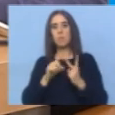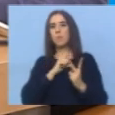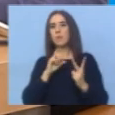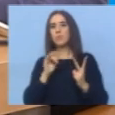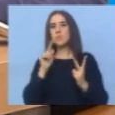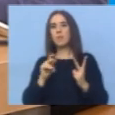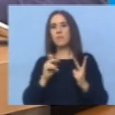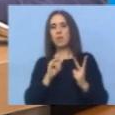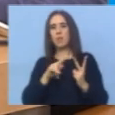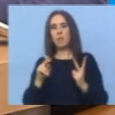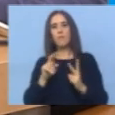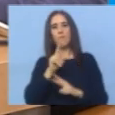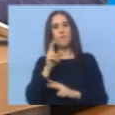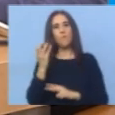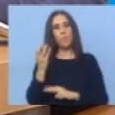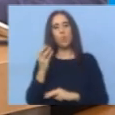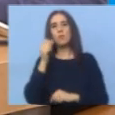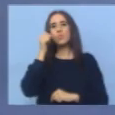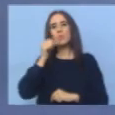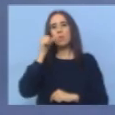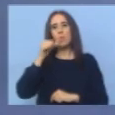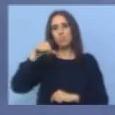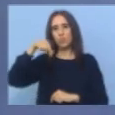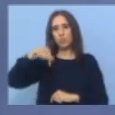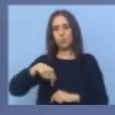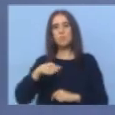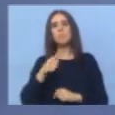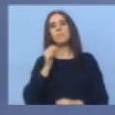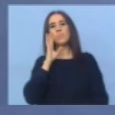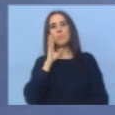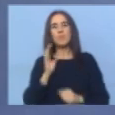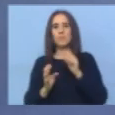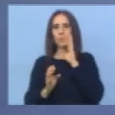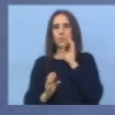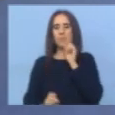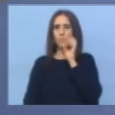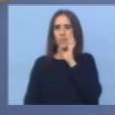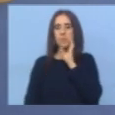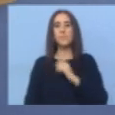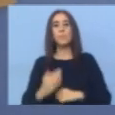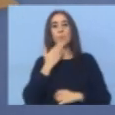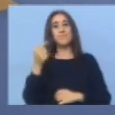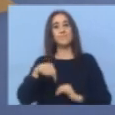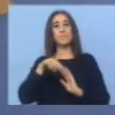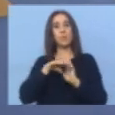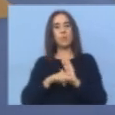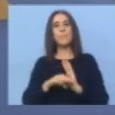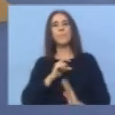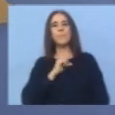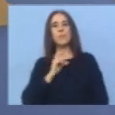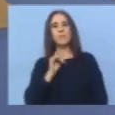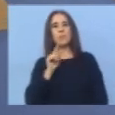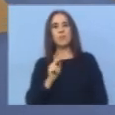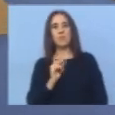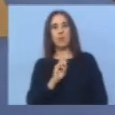foi missionário no Sudão do Sul. Muito boa tarde, obrigado por estarem neste programa. Padre José Vieira, começar por si, precisamente por